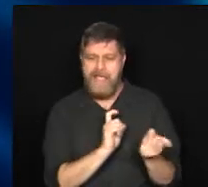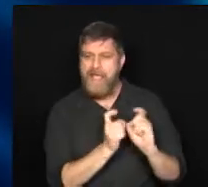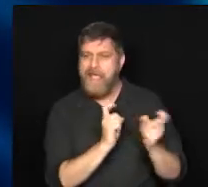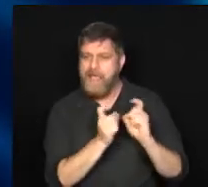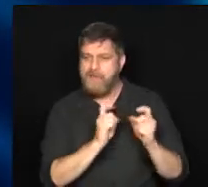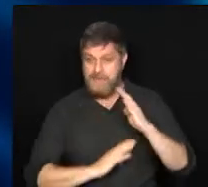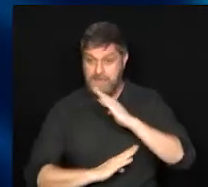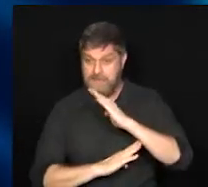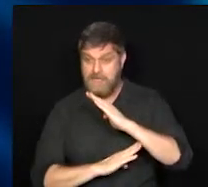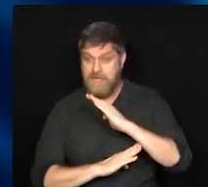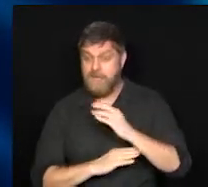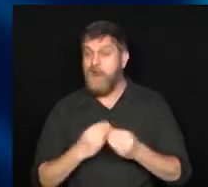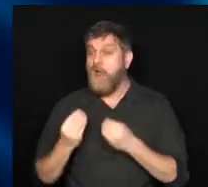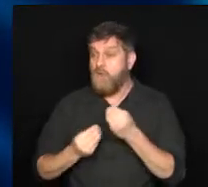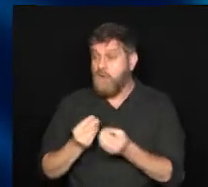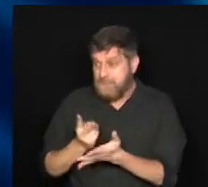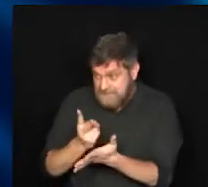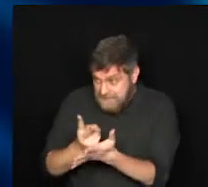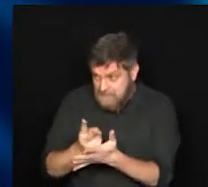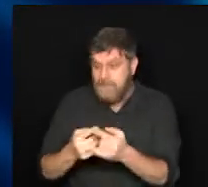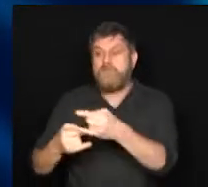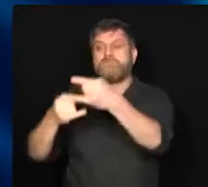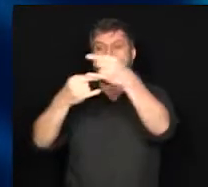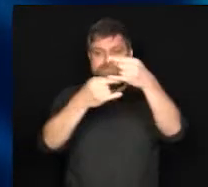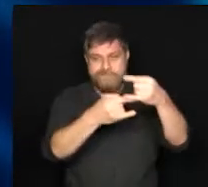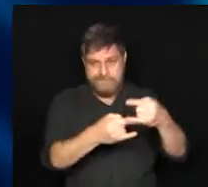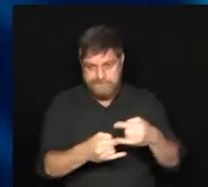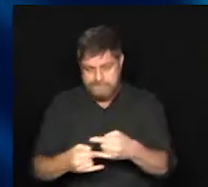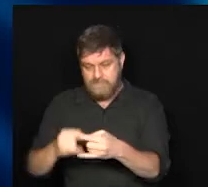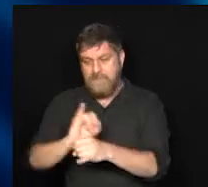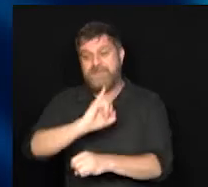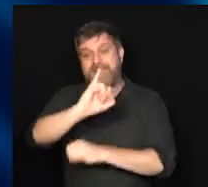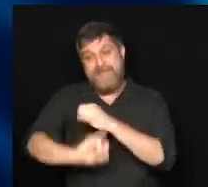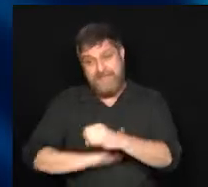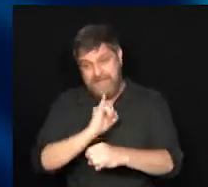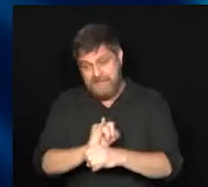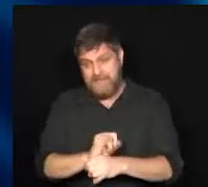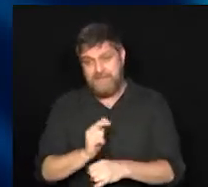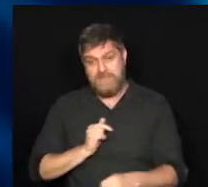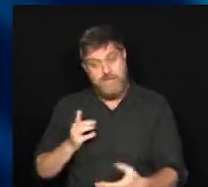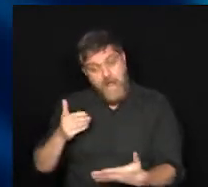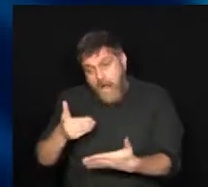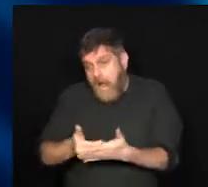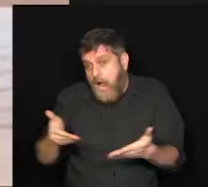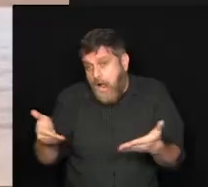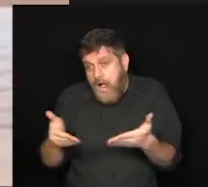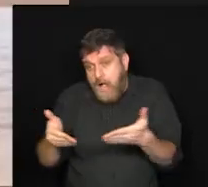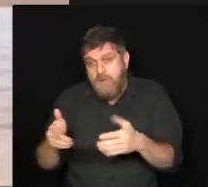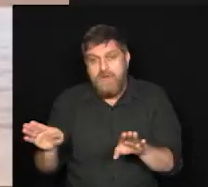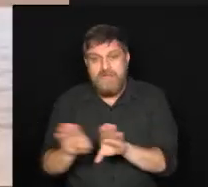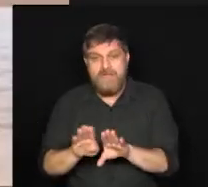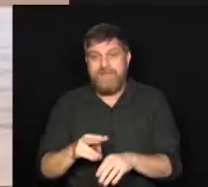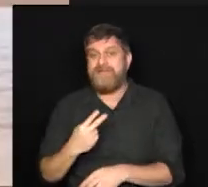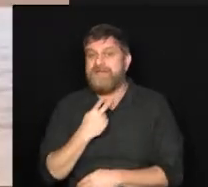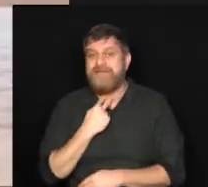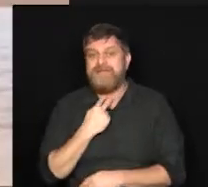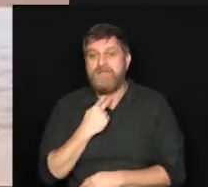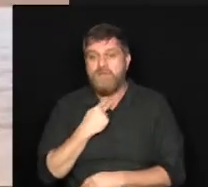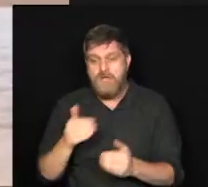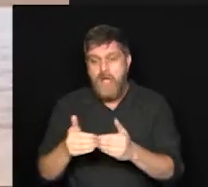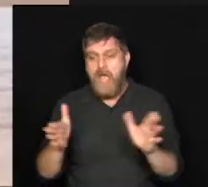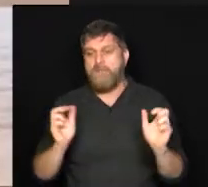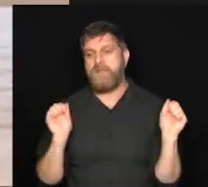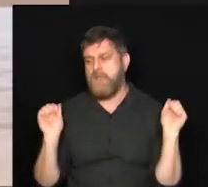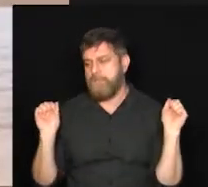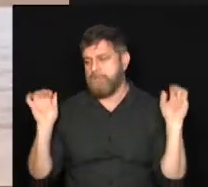da Câmara continua acontecendo de forma virtual e, por enquanto, também nós não temos a abertura